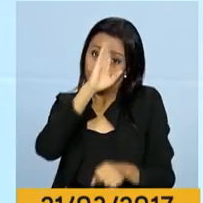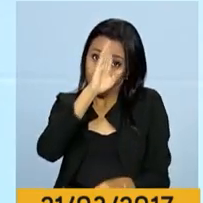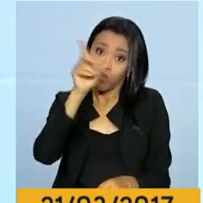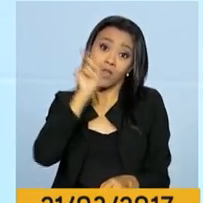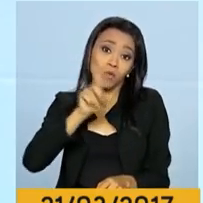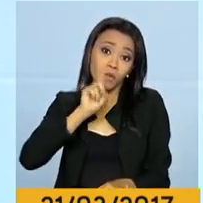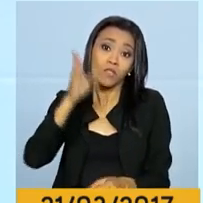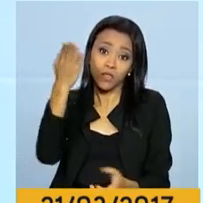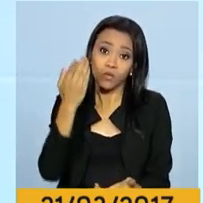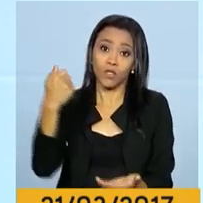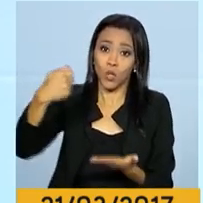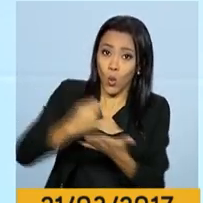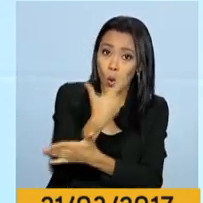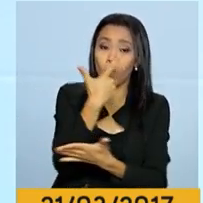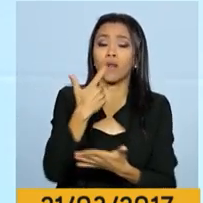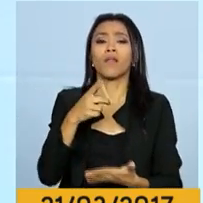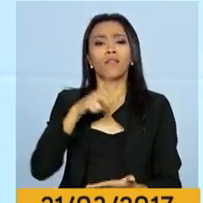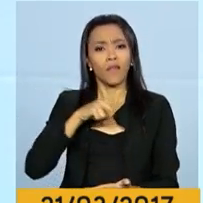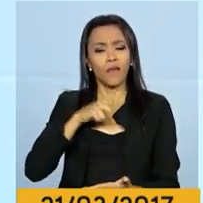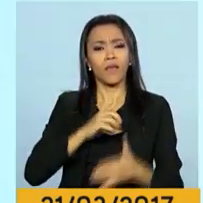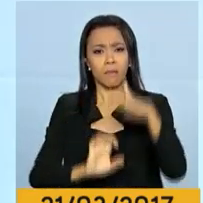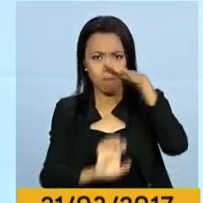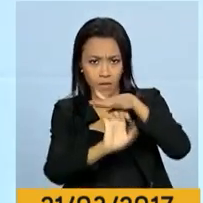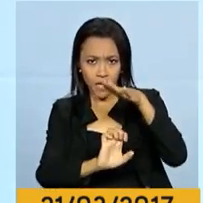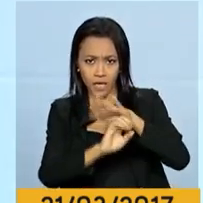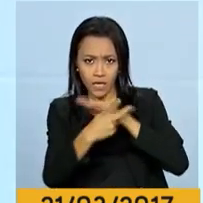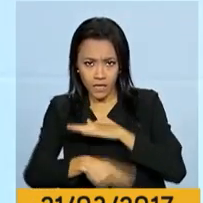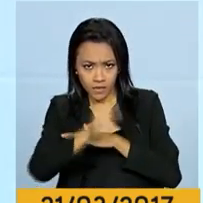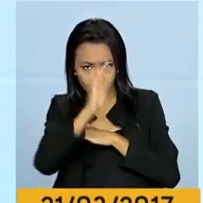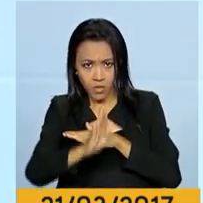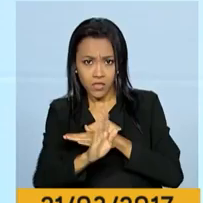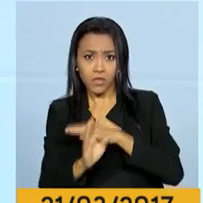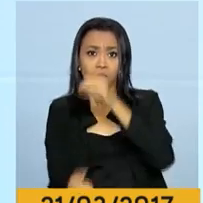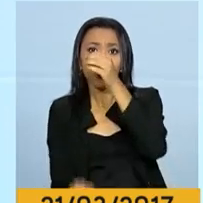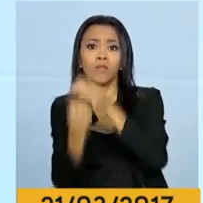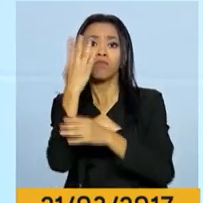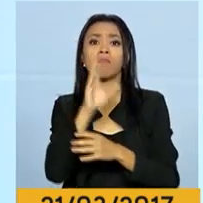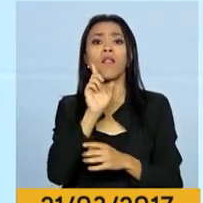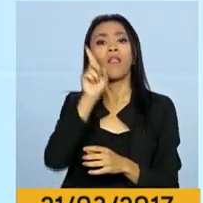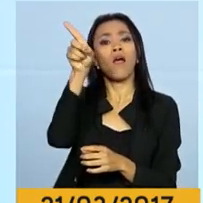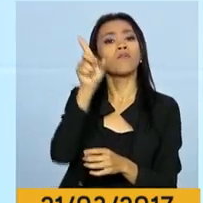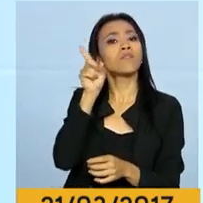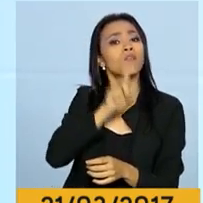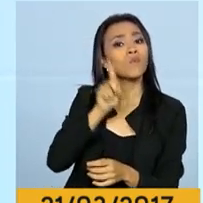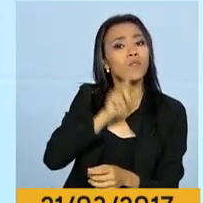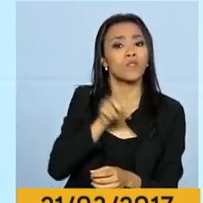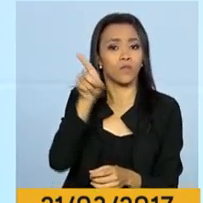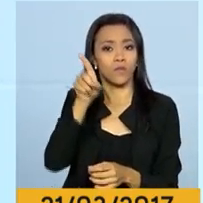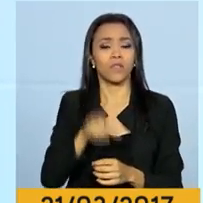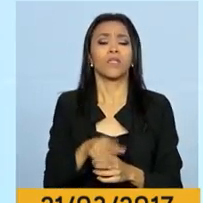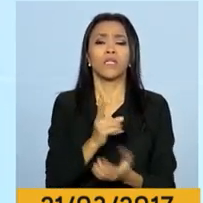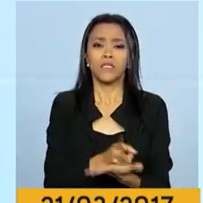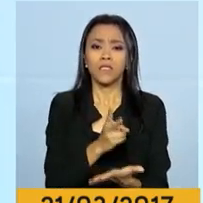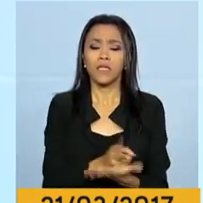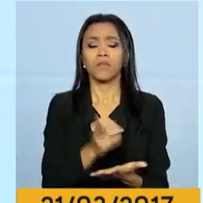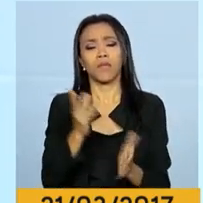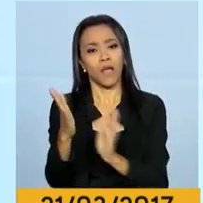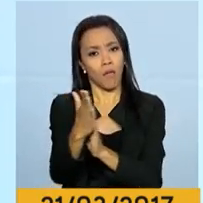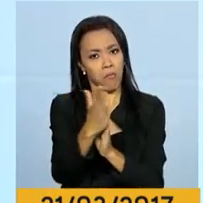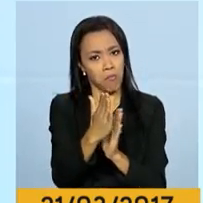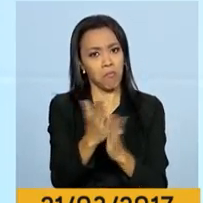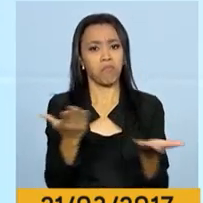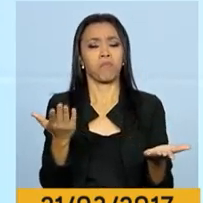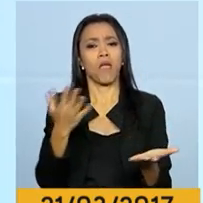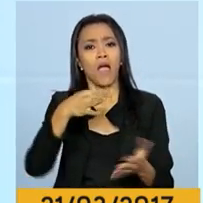até empresas brasileiras lá estabelecidas. E sempre com muito sucesso, com muito aplauso, a carne